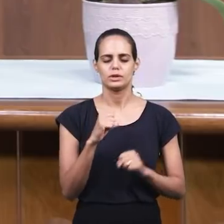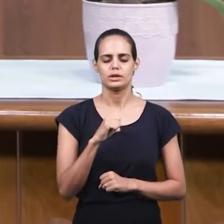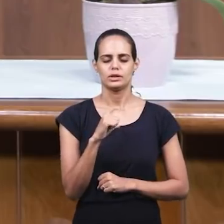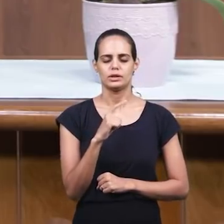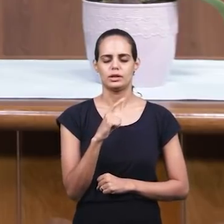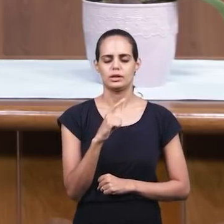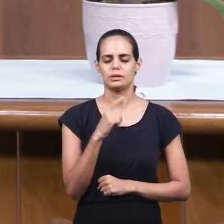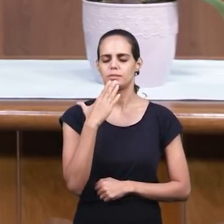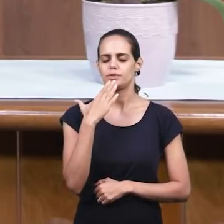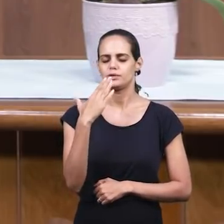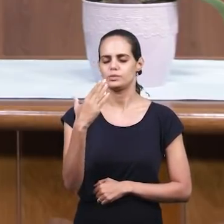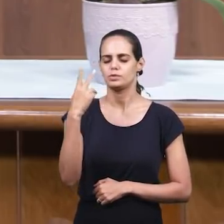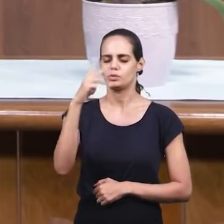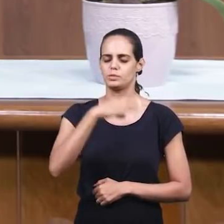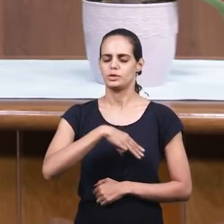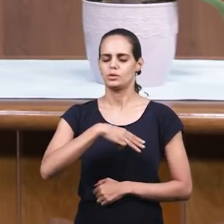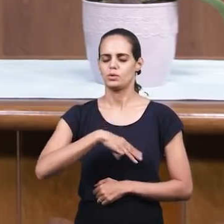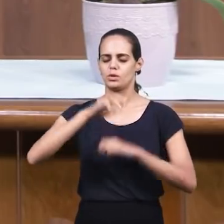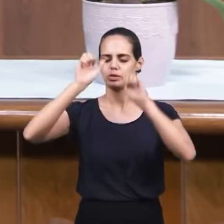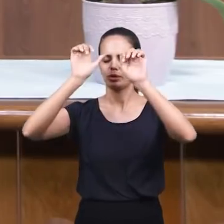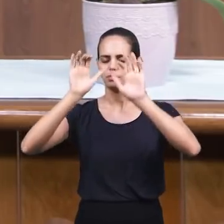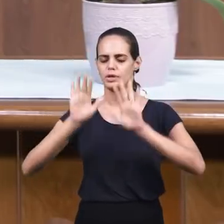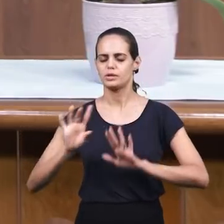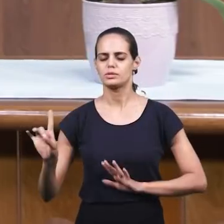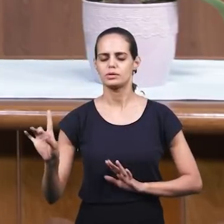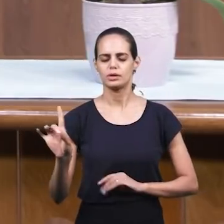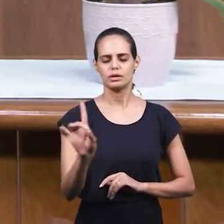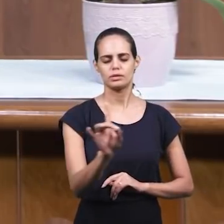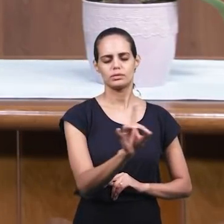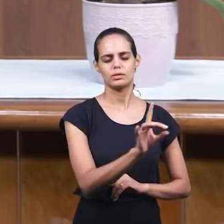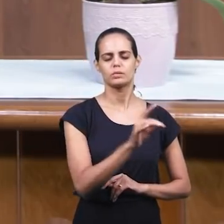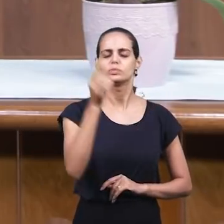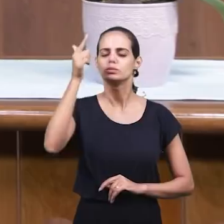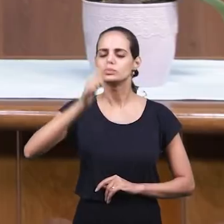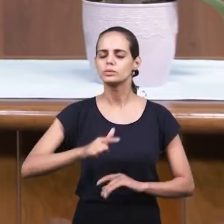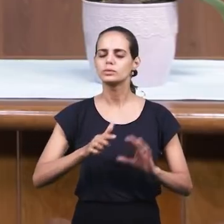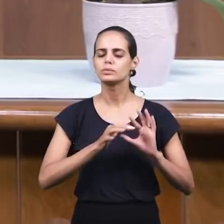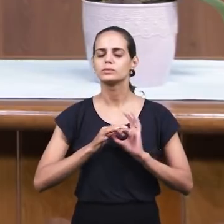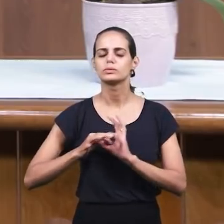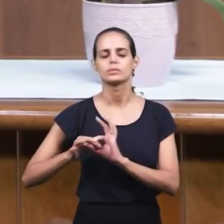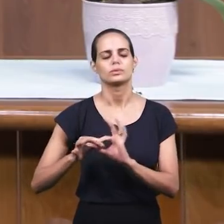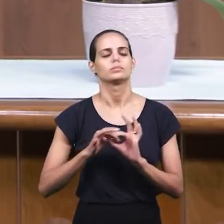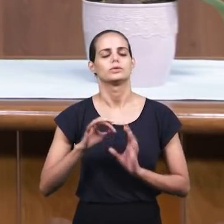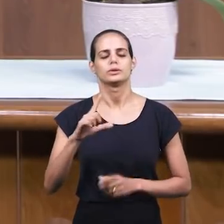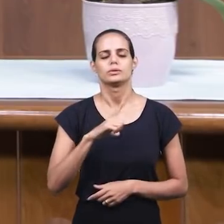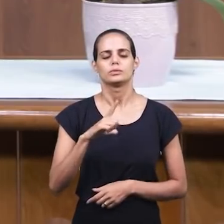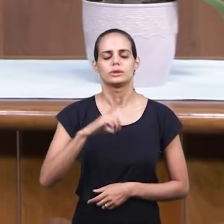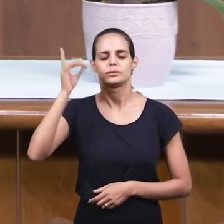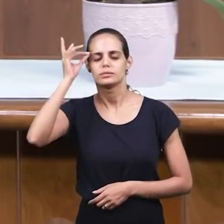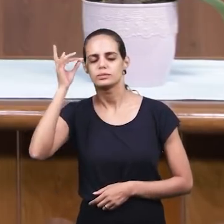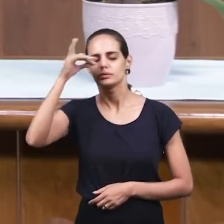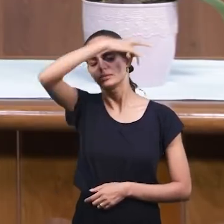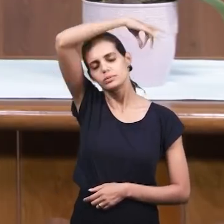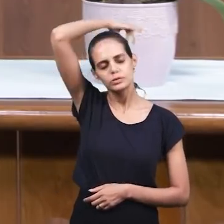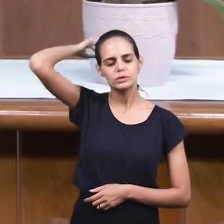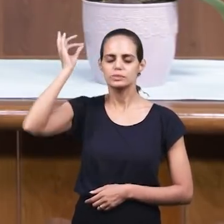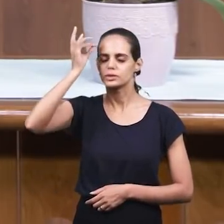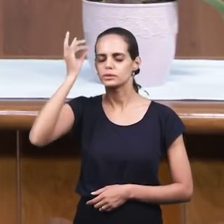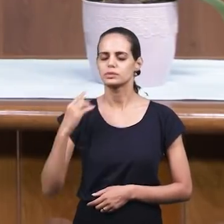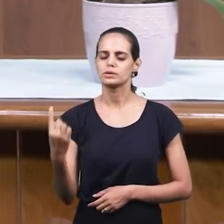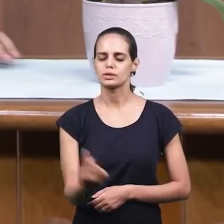Tua misericórdia sobre nós. Senhor, e que Tu estejas nos renovando a comunhão com o Teu Espírito nas